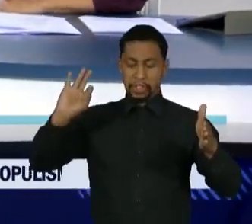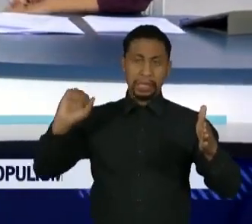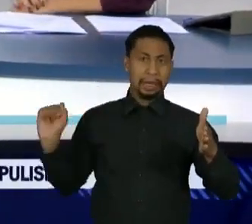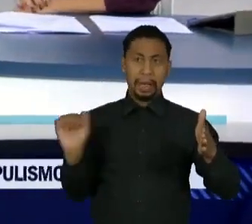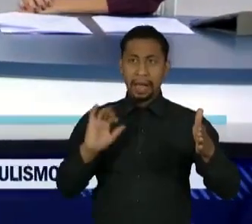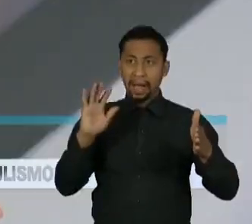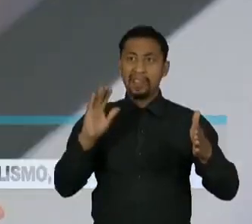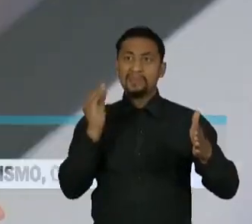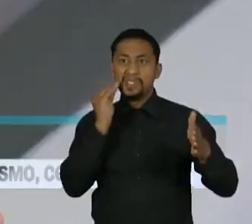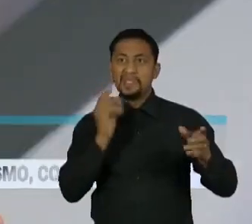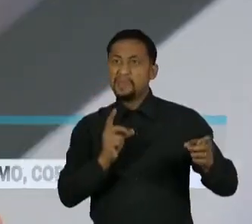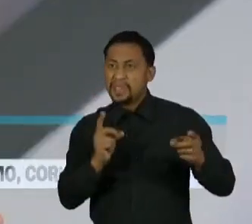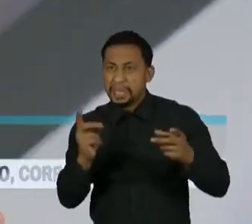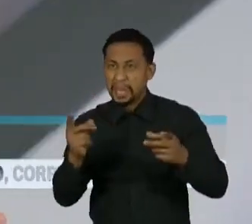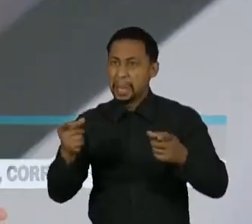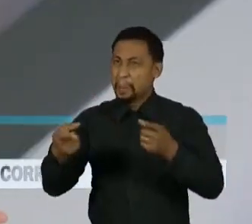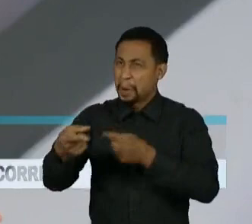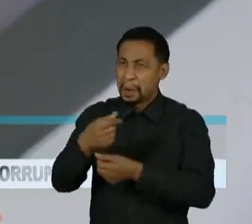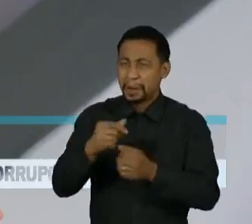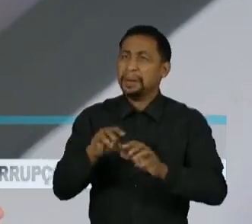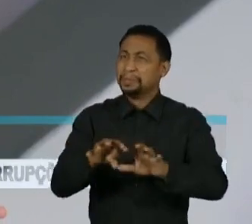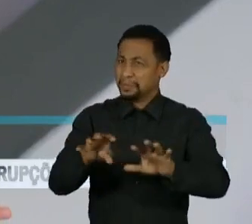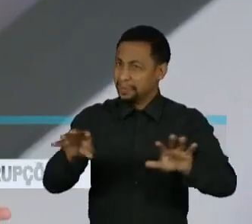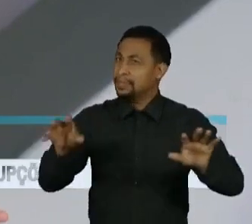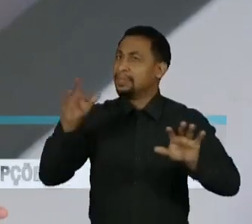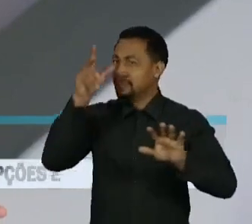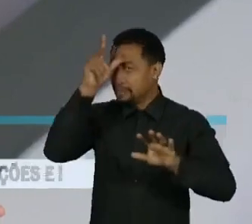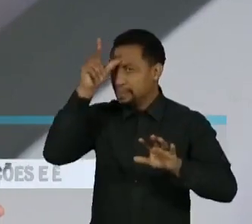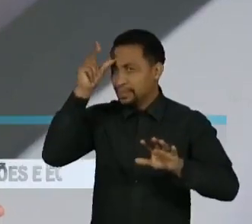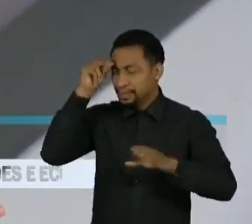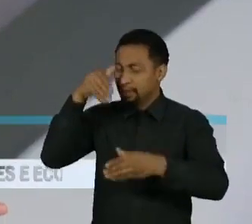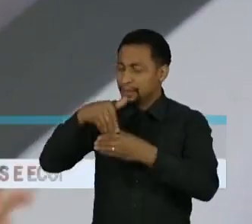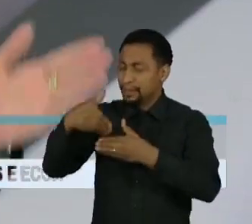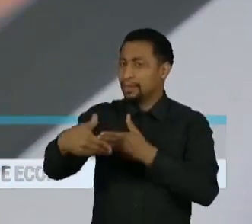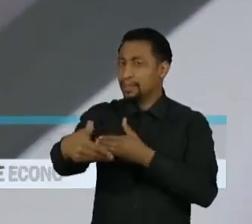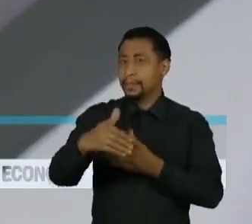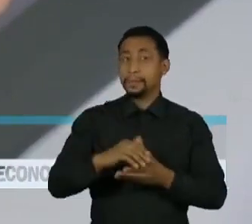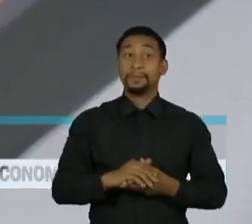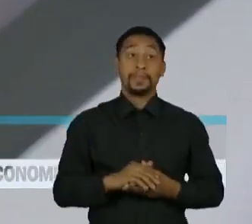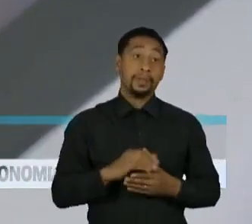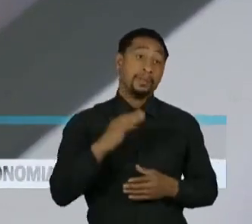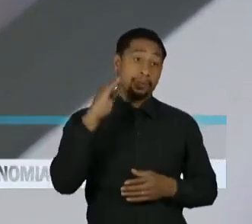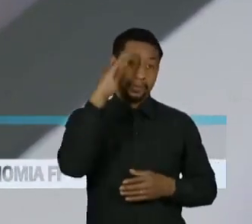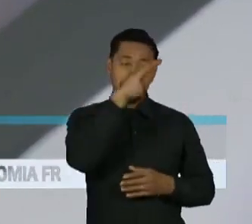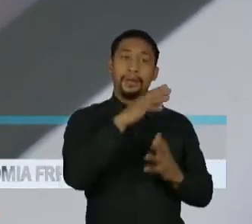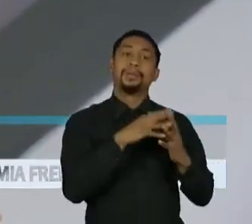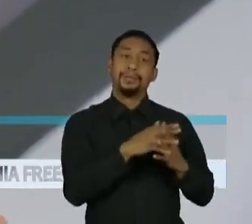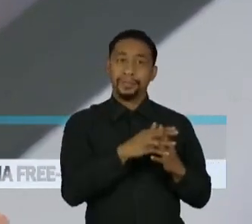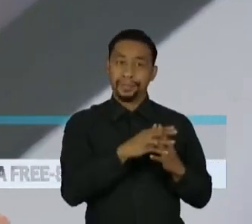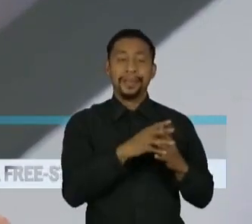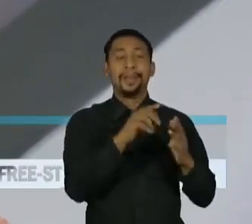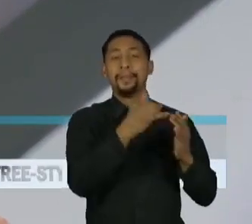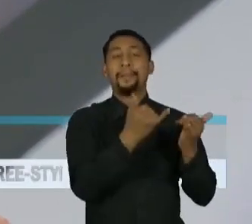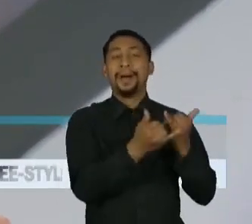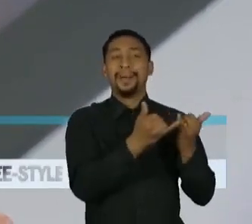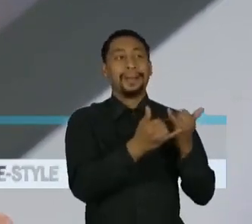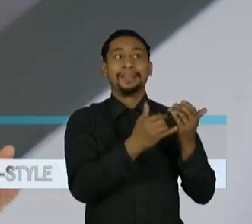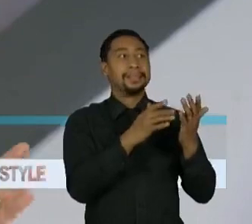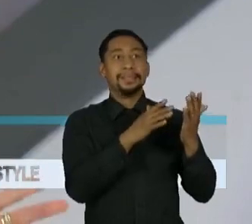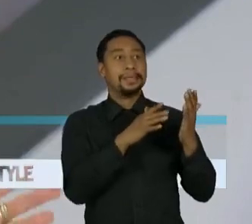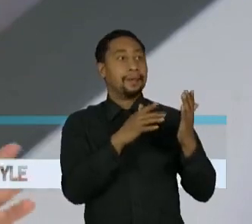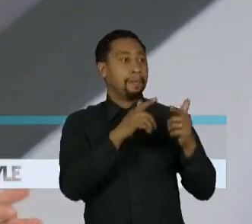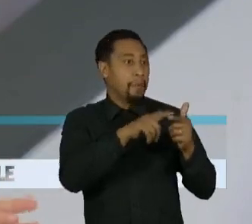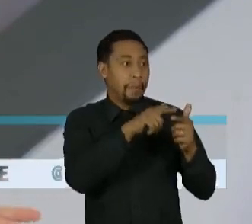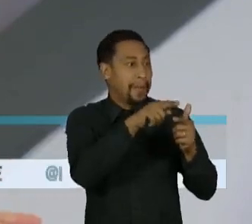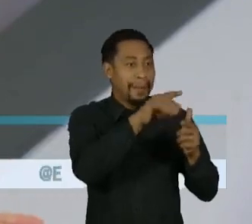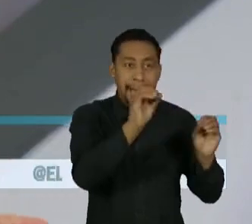municipais a gente sabe que o ex-presidente bolsonaro é que a gente chama de teflon né nada nada gruda mas nesse caso está um pouco complicado